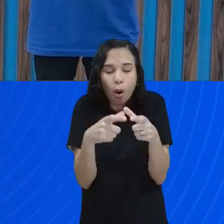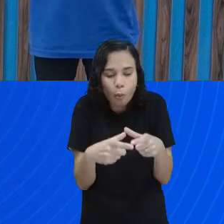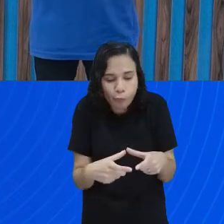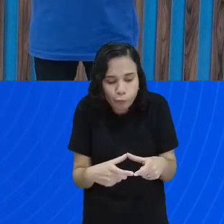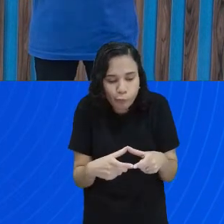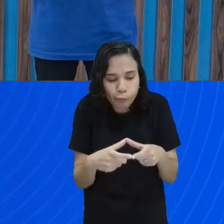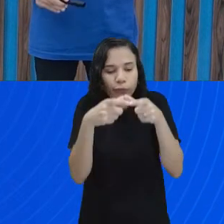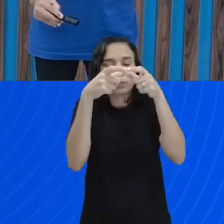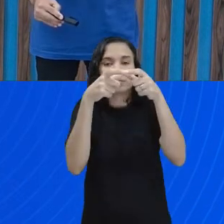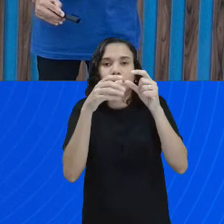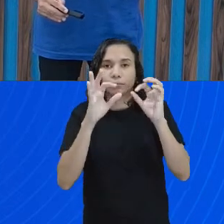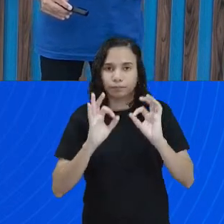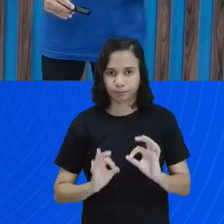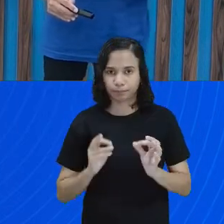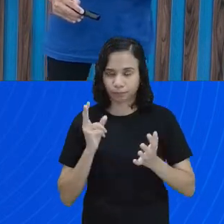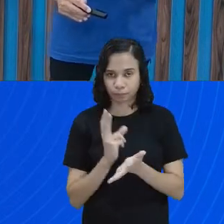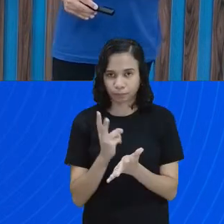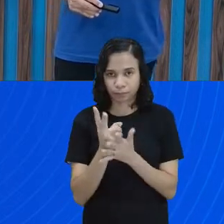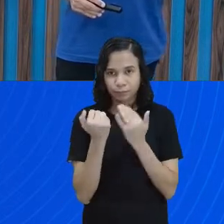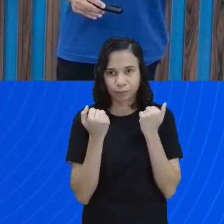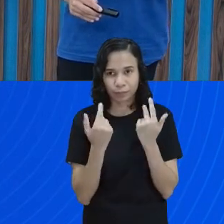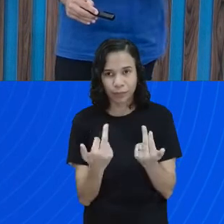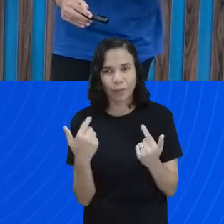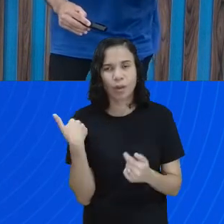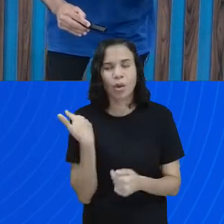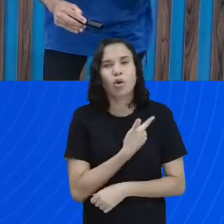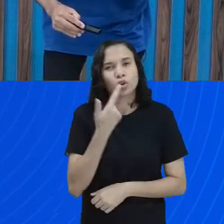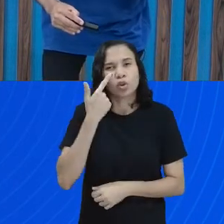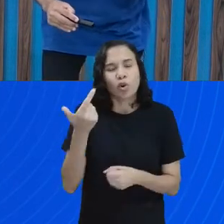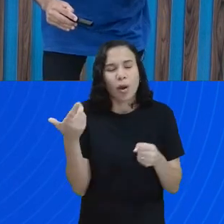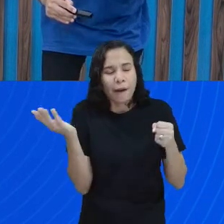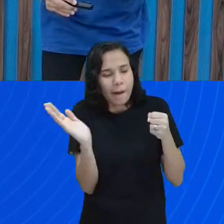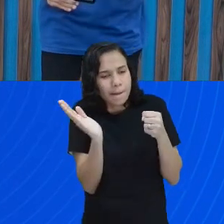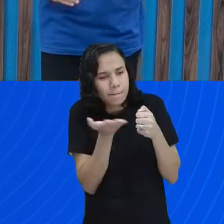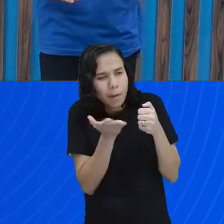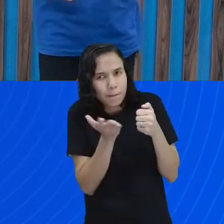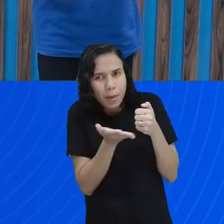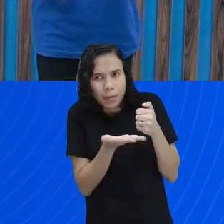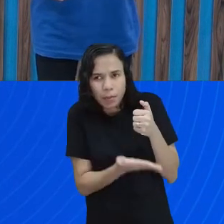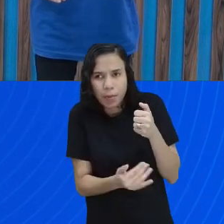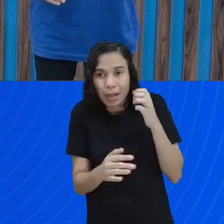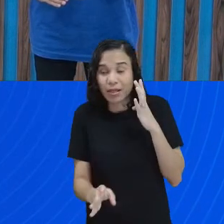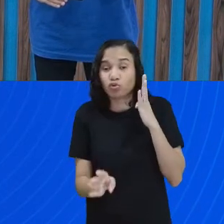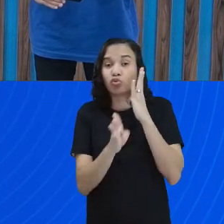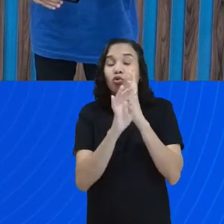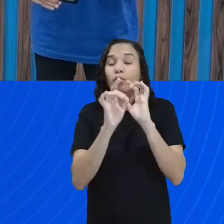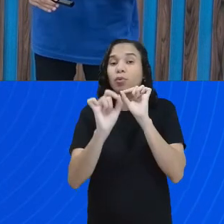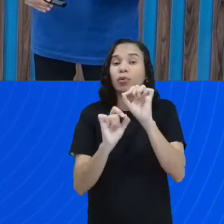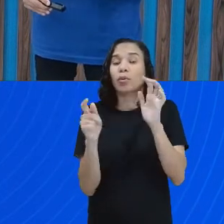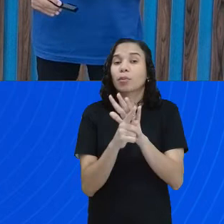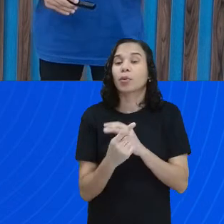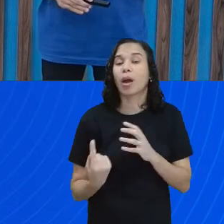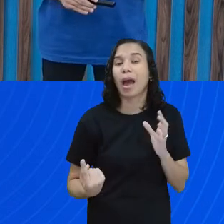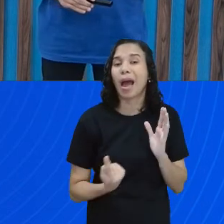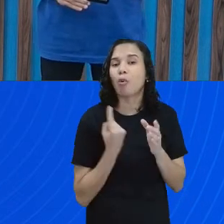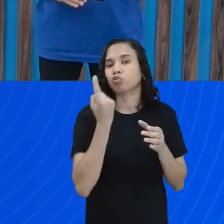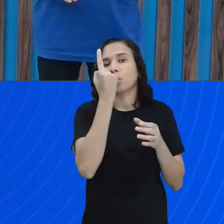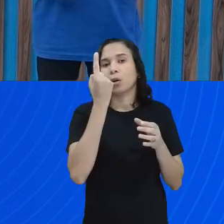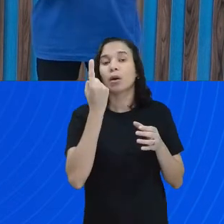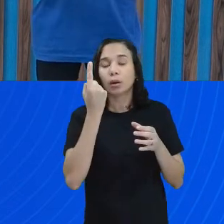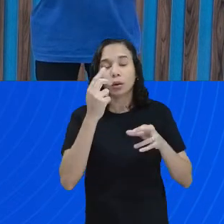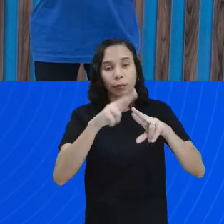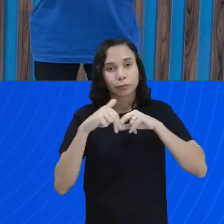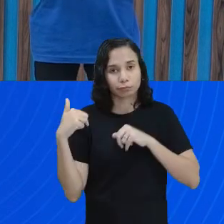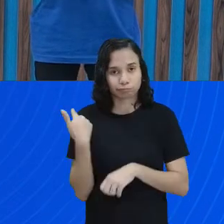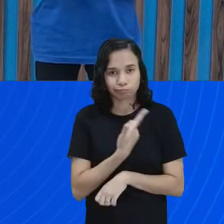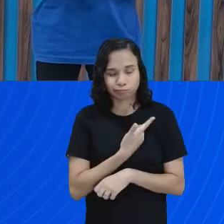sempre até em cima, tá bom? O cilindro sempre vai ter isso. Só que quando eu começo a fatiar várias vezes, eu vou descobrir uma coisa chamada altura do cilindro. Se eu